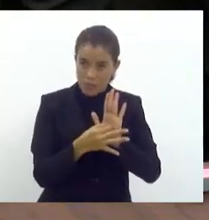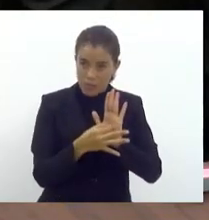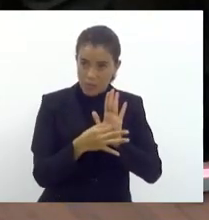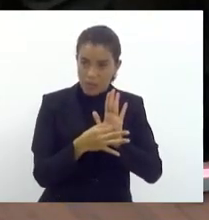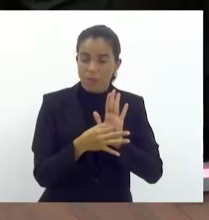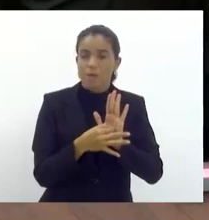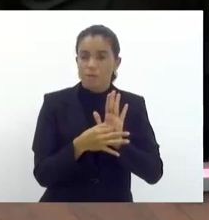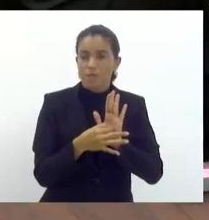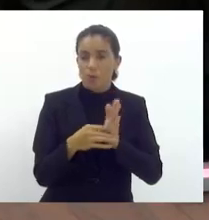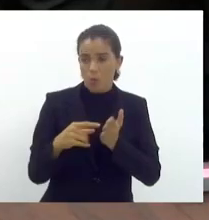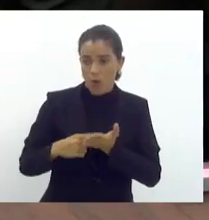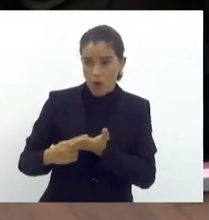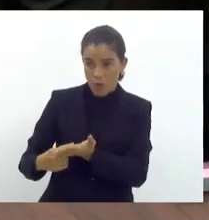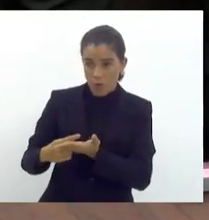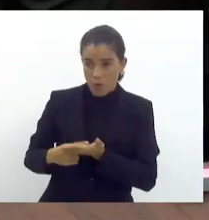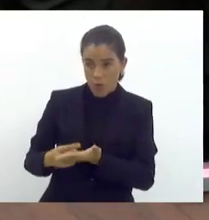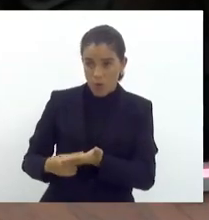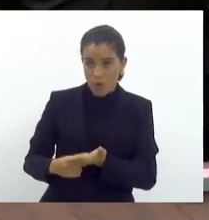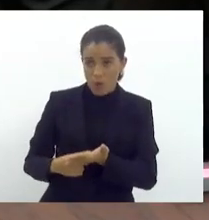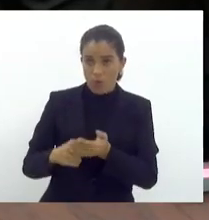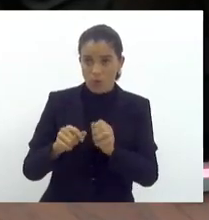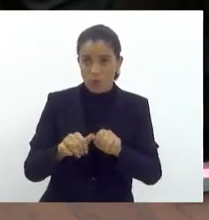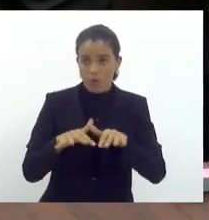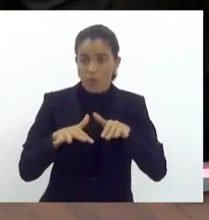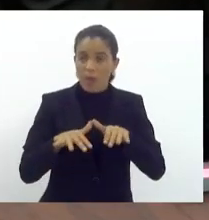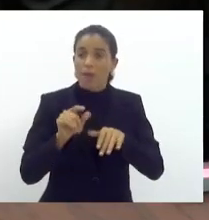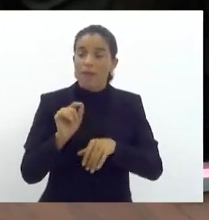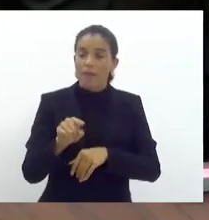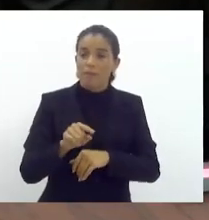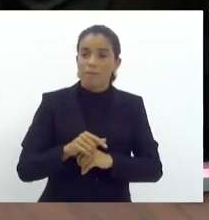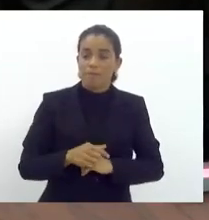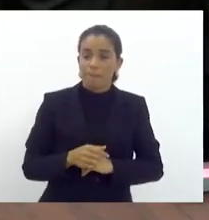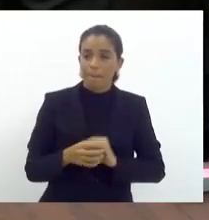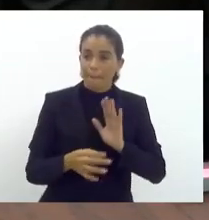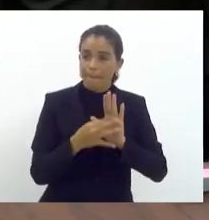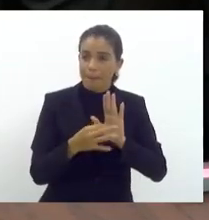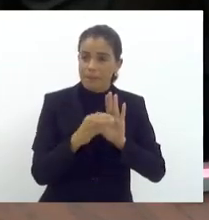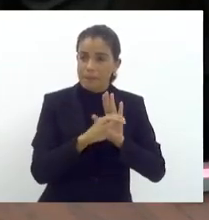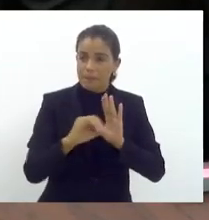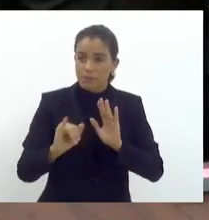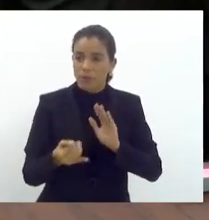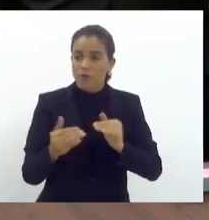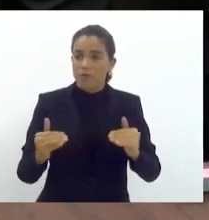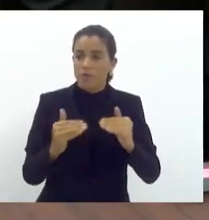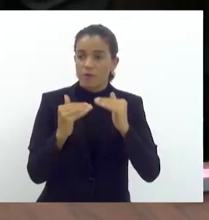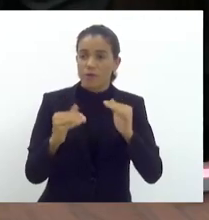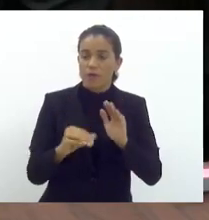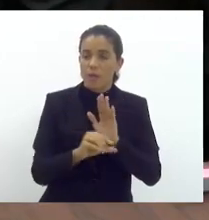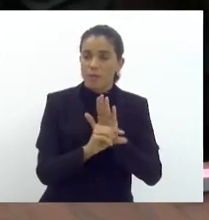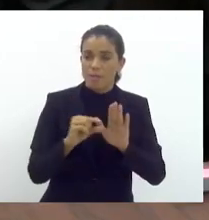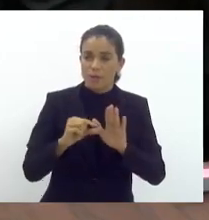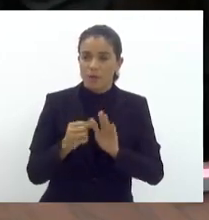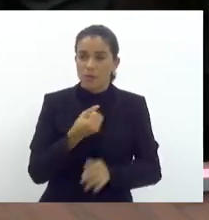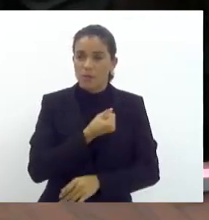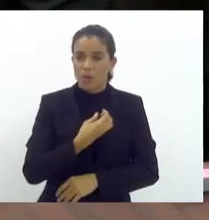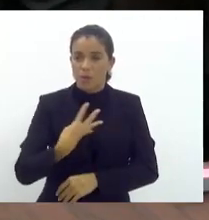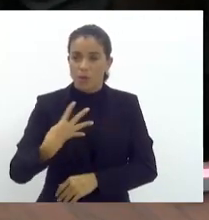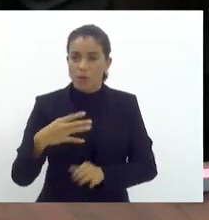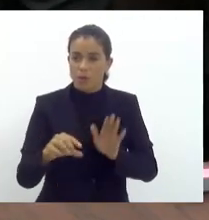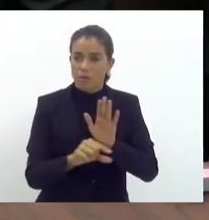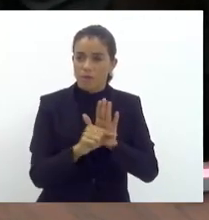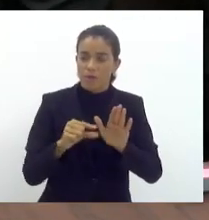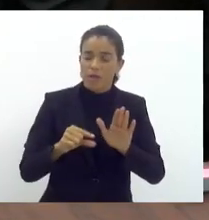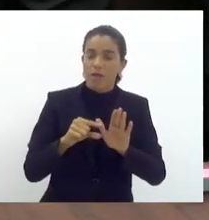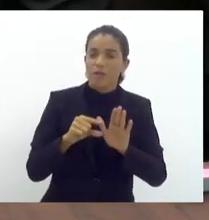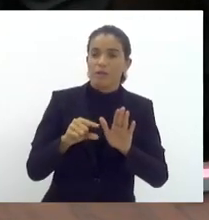conforme a cor do Plenário é parecer dessa ccj favorável à emenda número 4 de plenário favorável